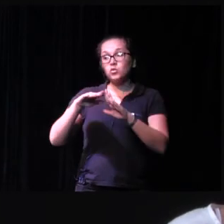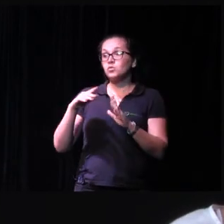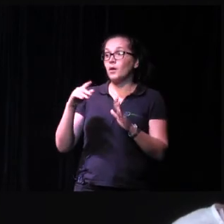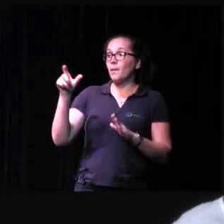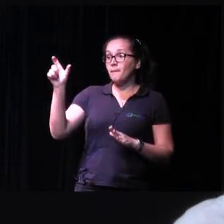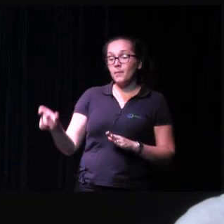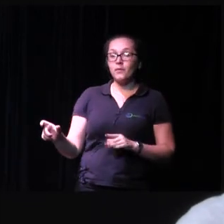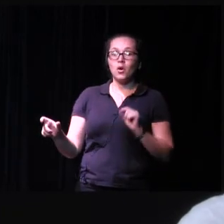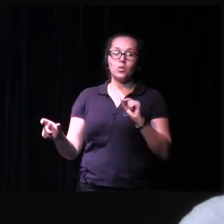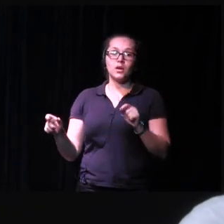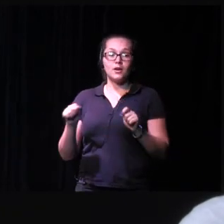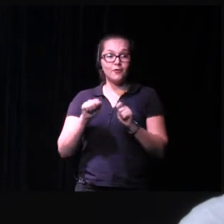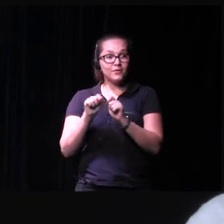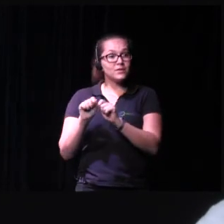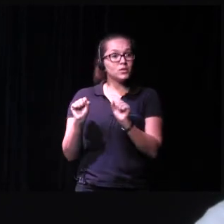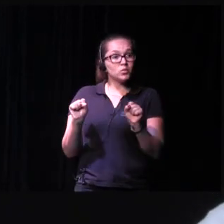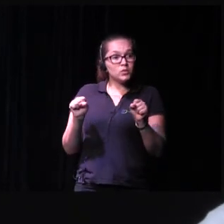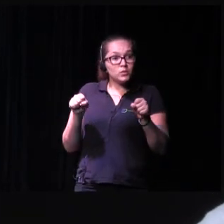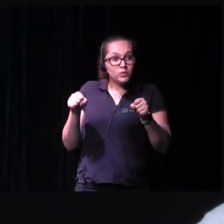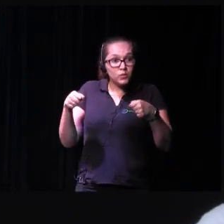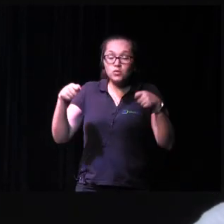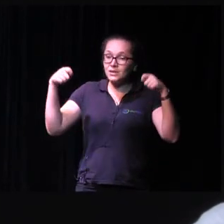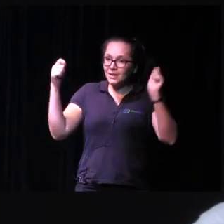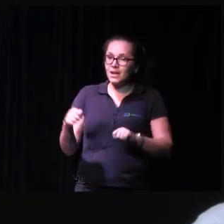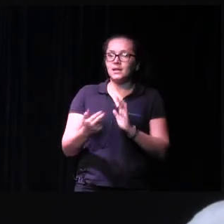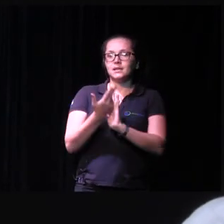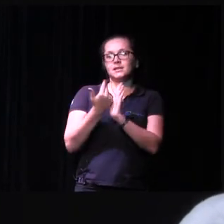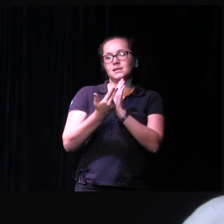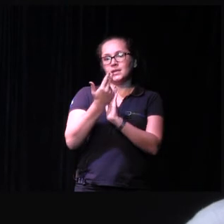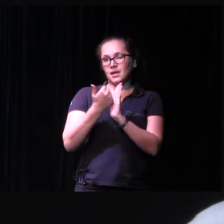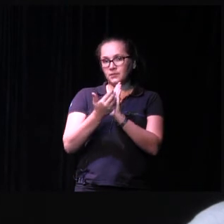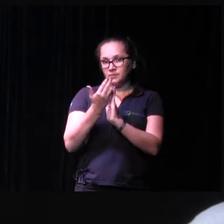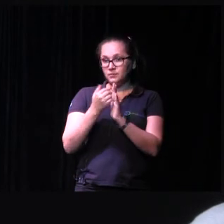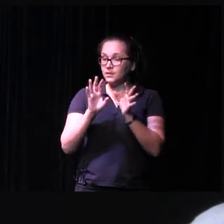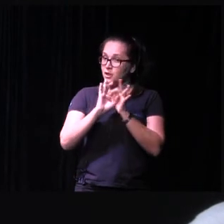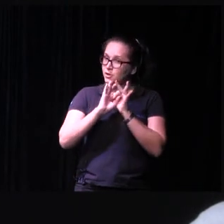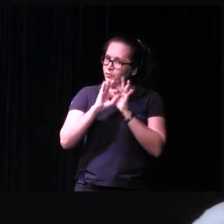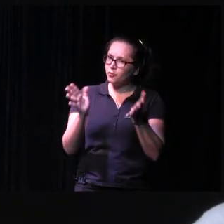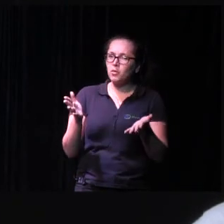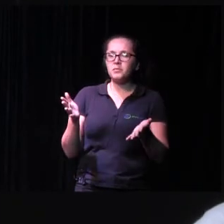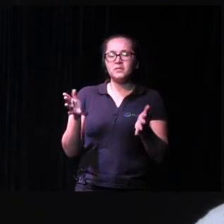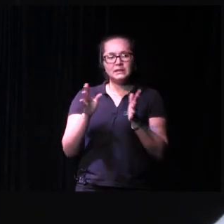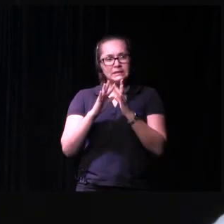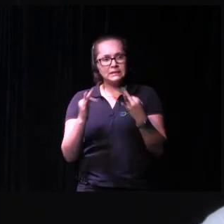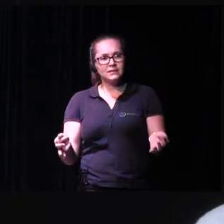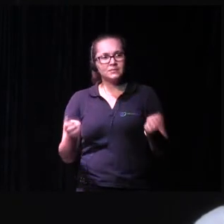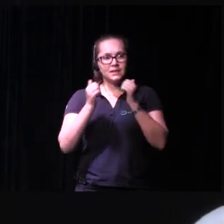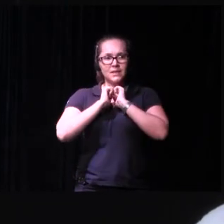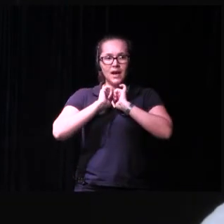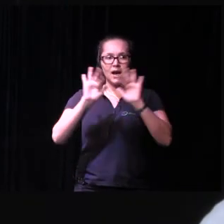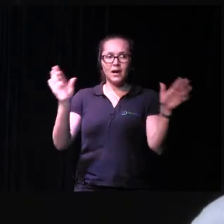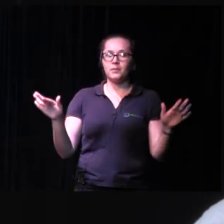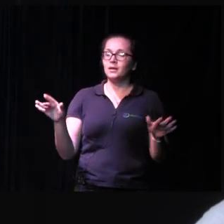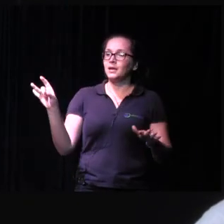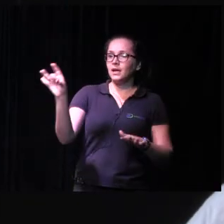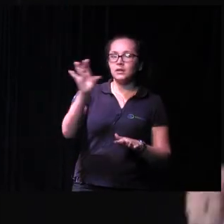Então, eu acho que o nosso papel é fazer um esforço de poder desenhar de forma mais generosa e